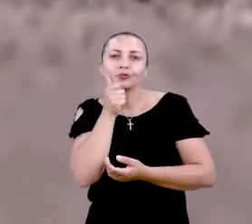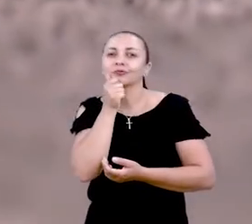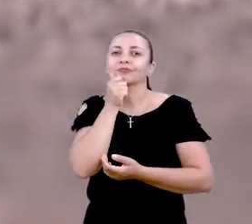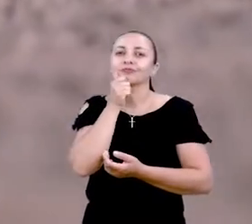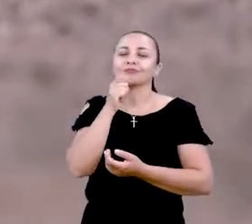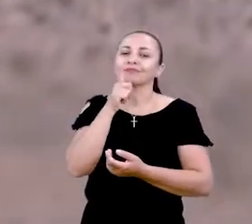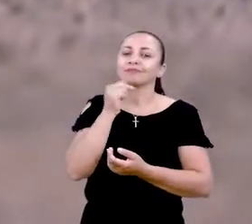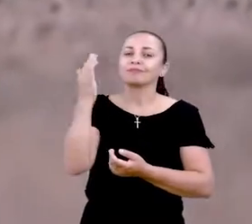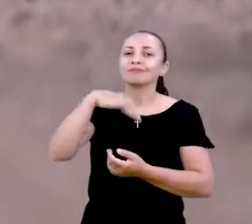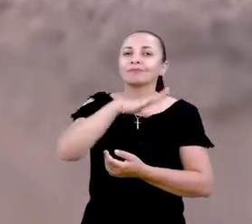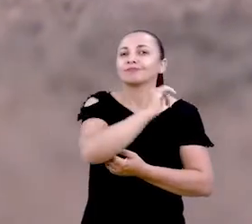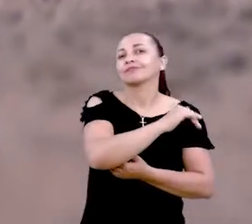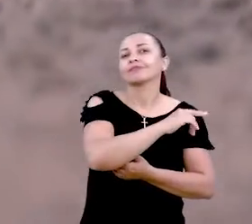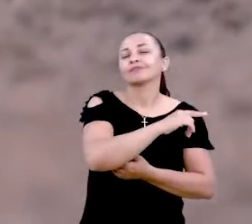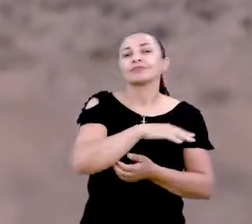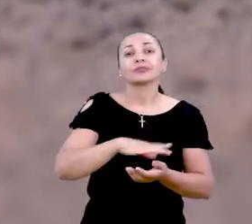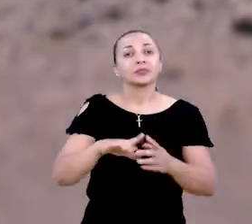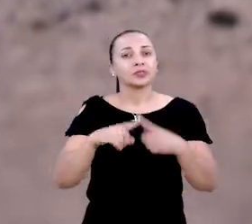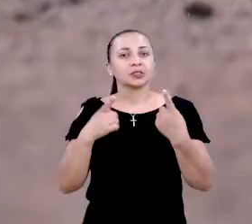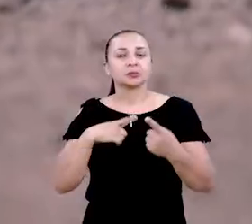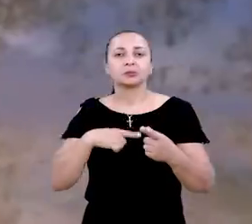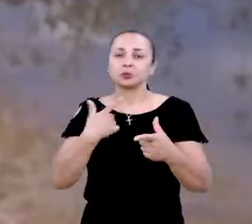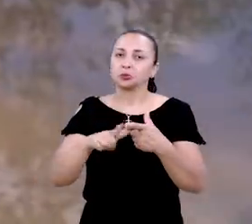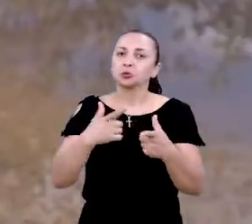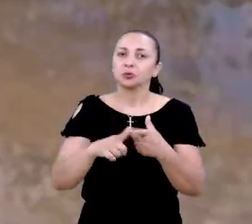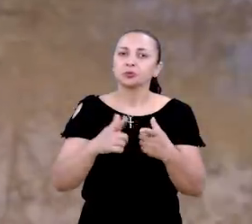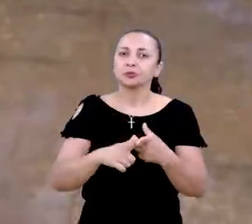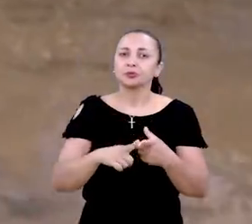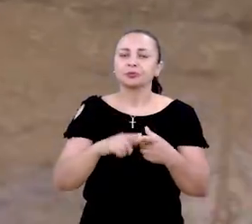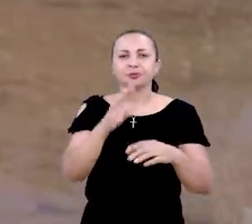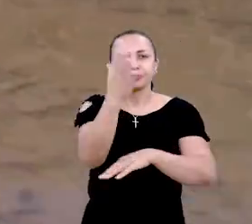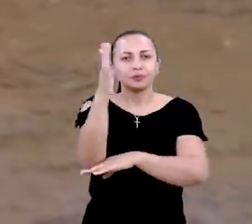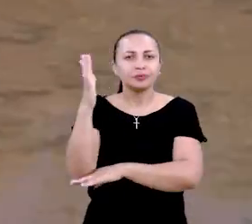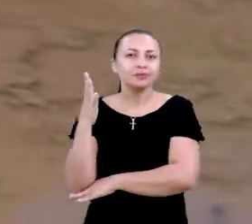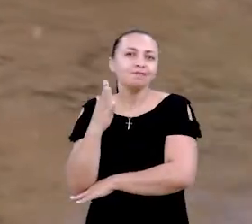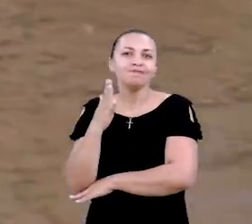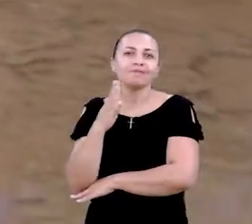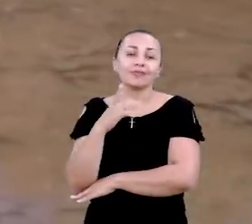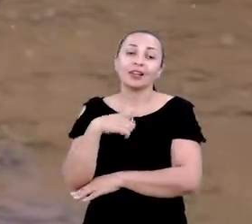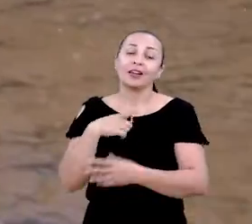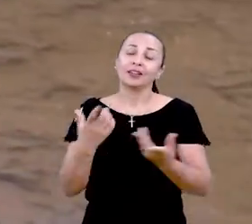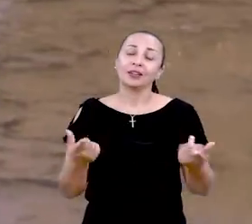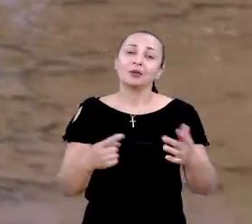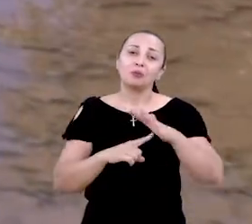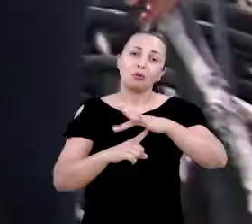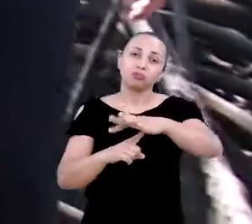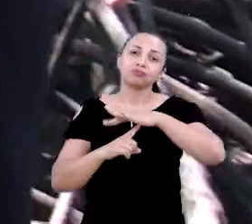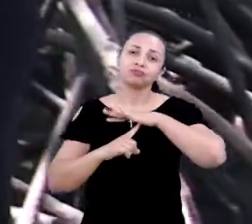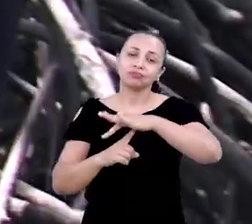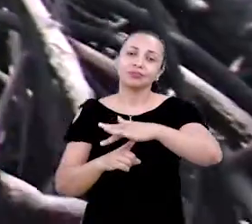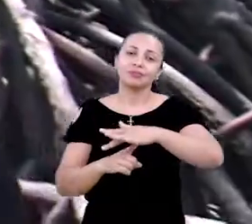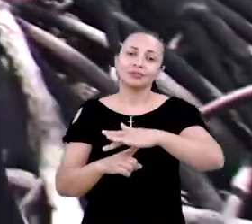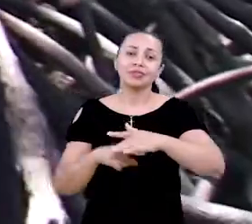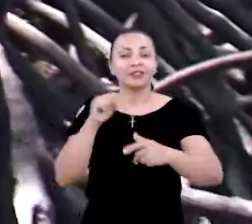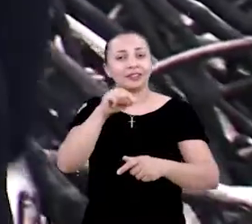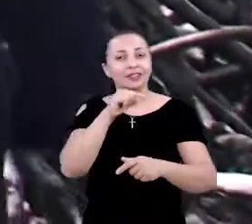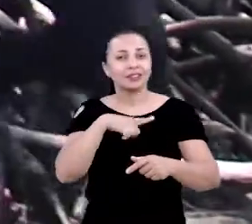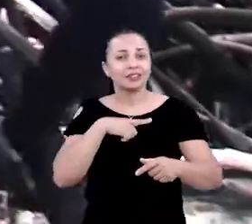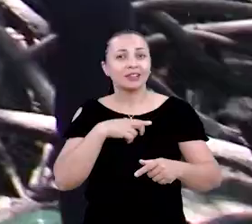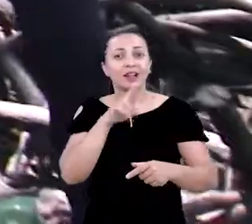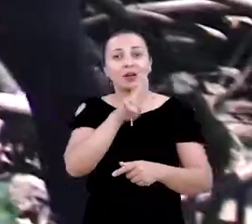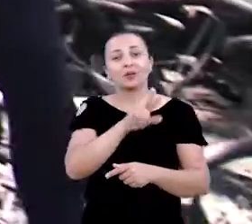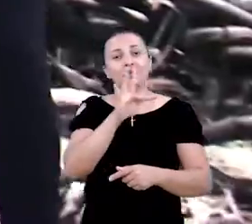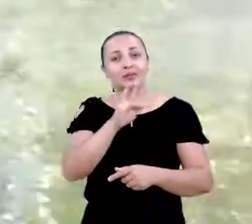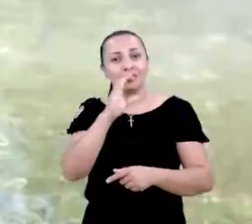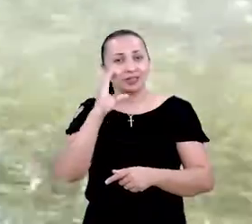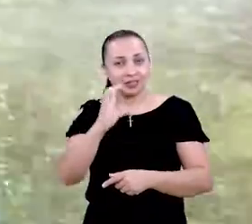a região também enfrenta desafios ambientais, e um deles está no manguezal do estuário do rio Pacoti. É lá que a UFC